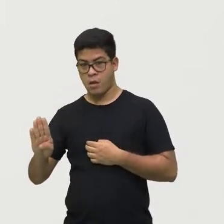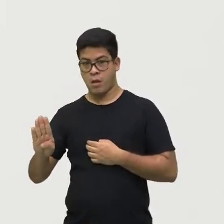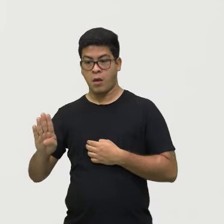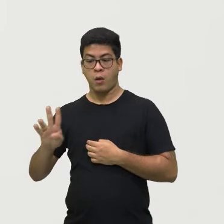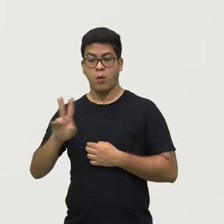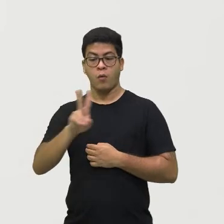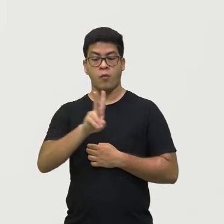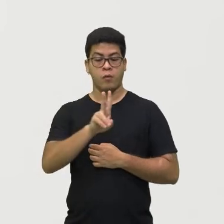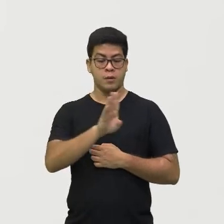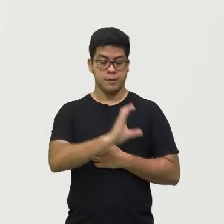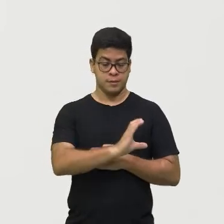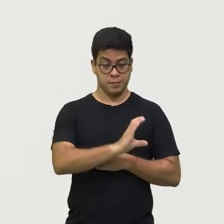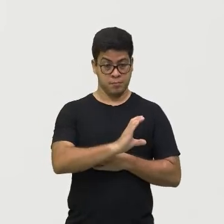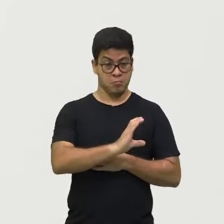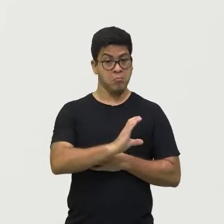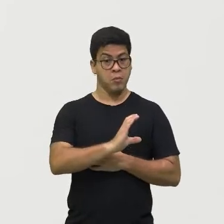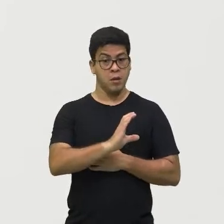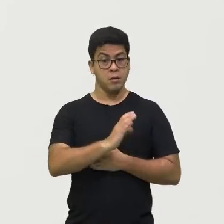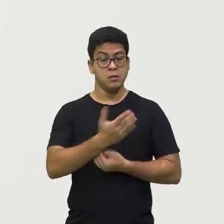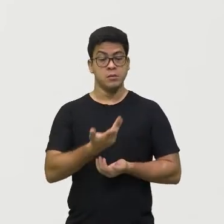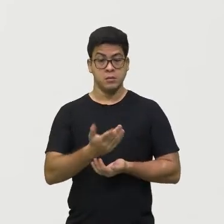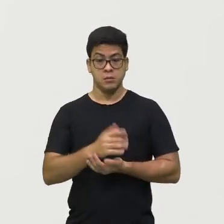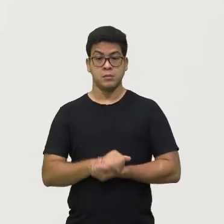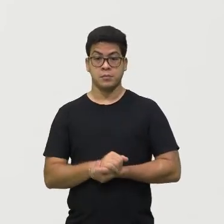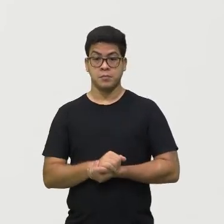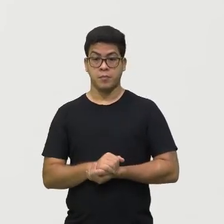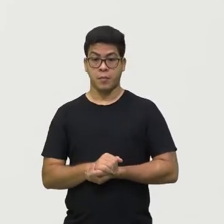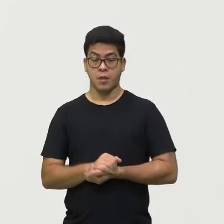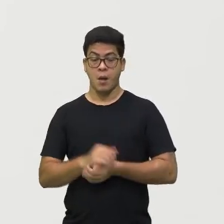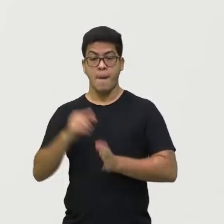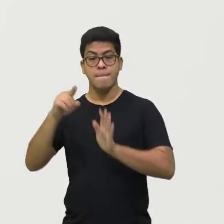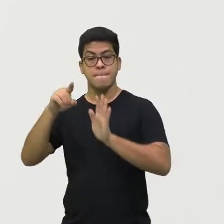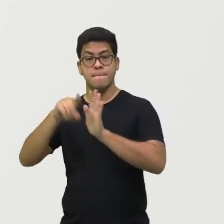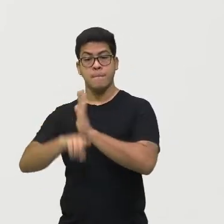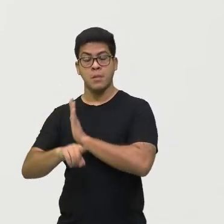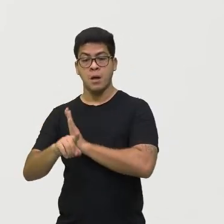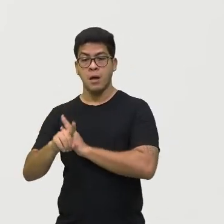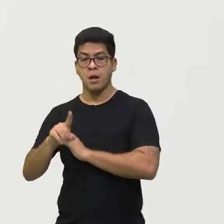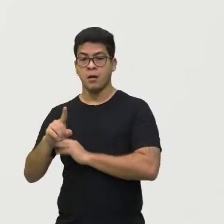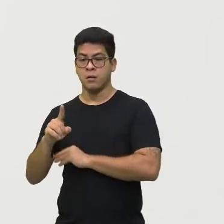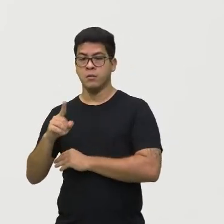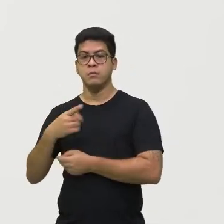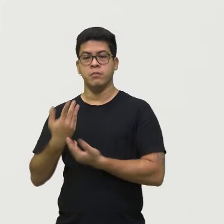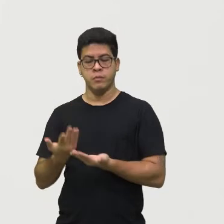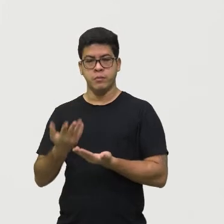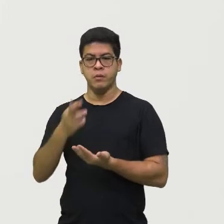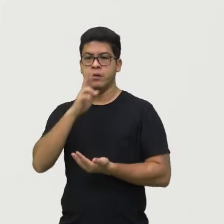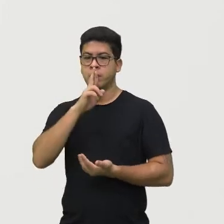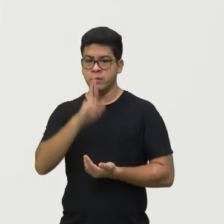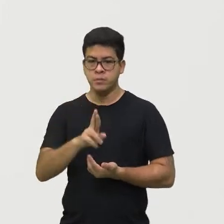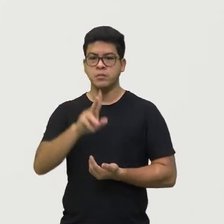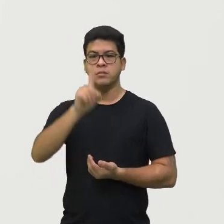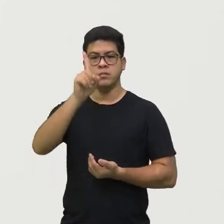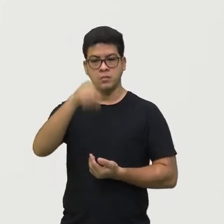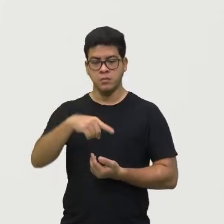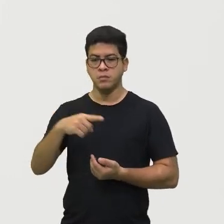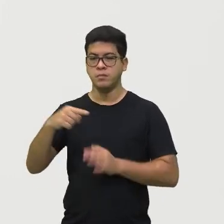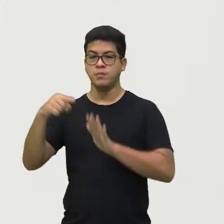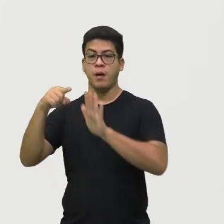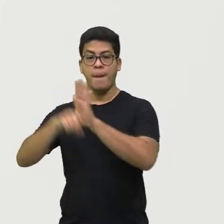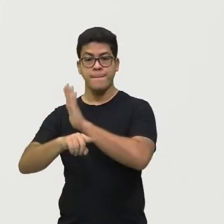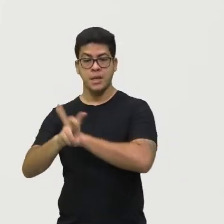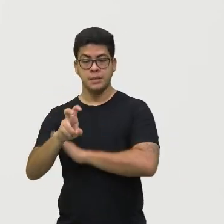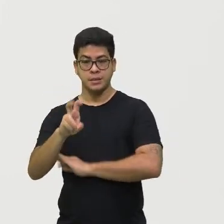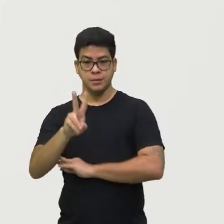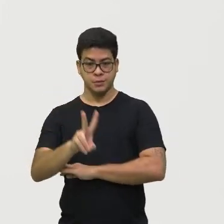potencial no ponto B vale menos 5 e o potencial em C é 0. Menos 5 menos 0 vai dar